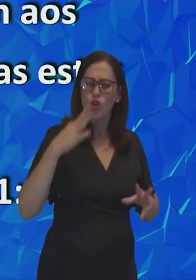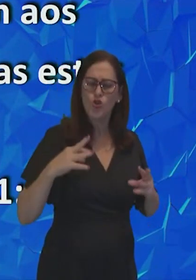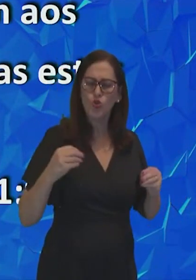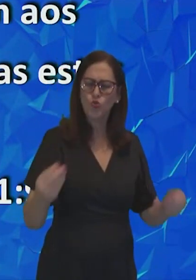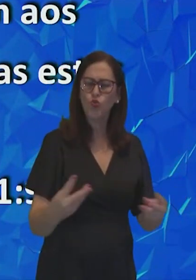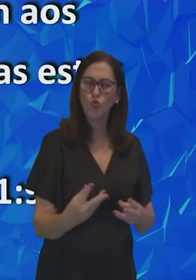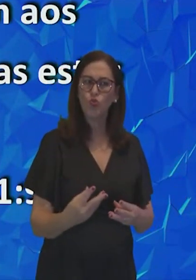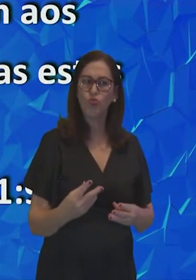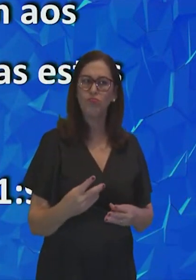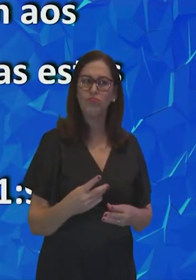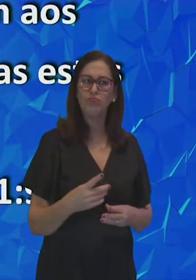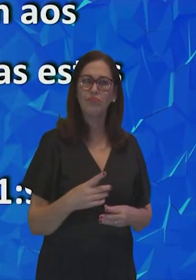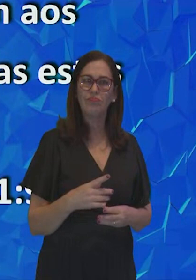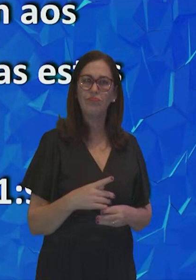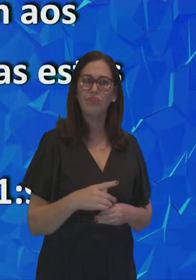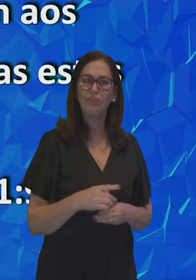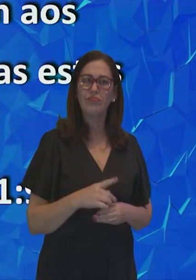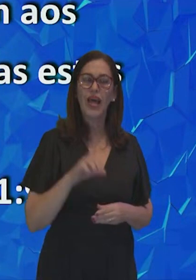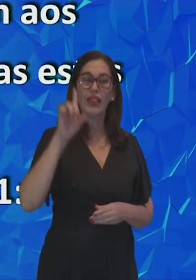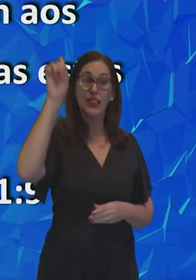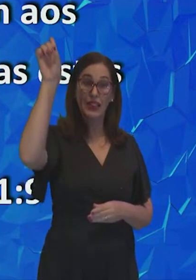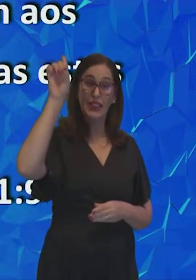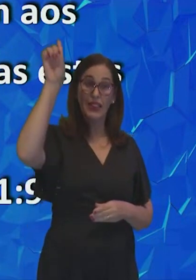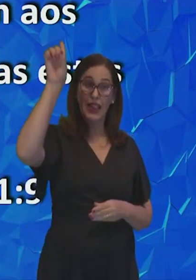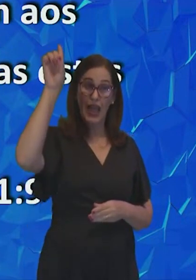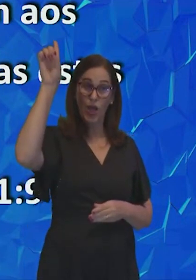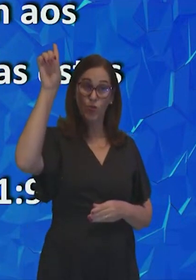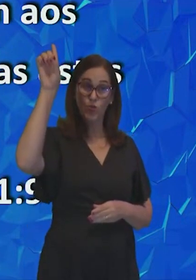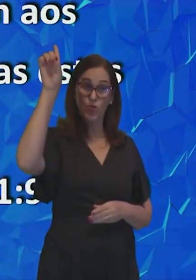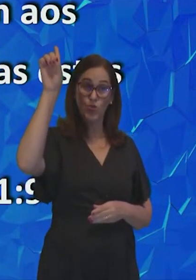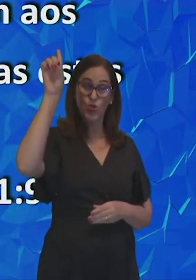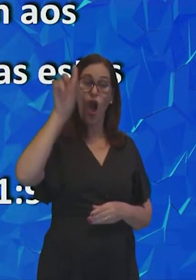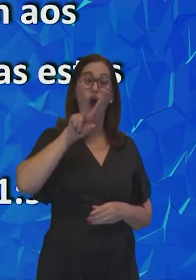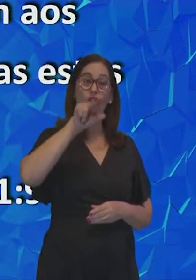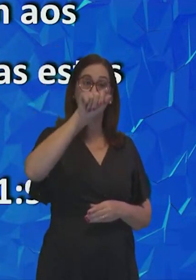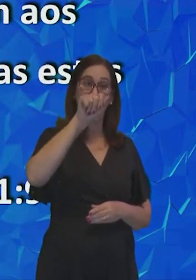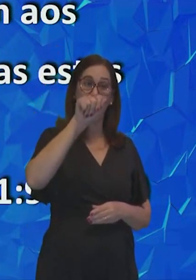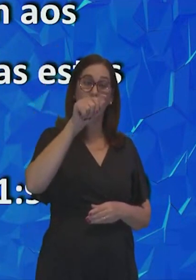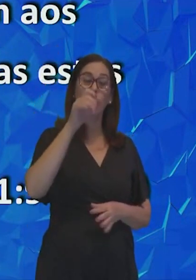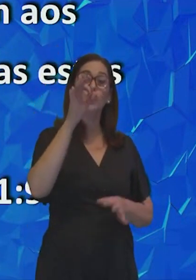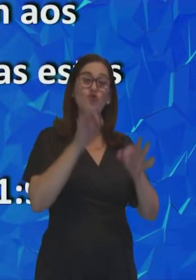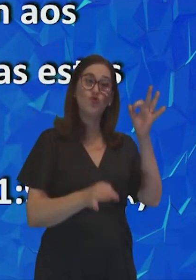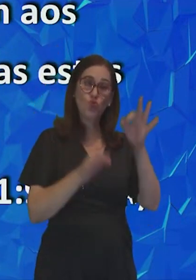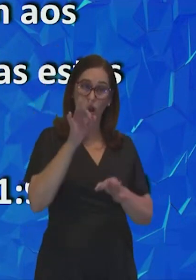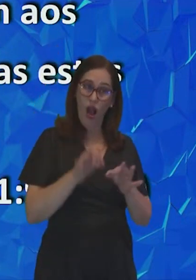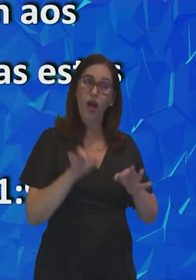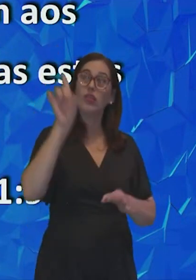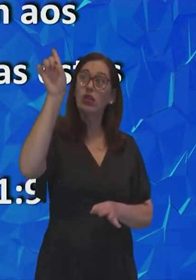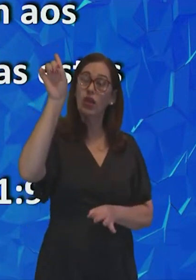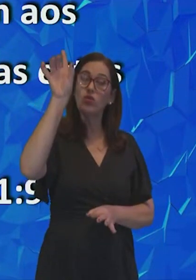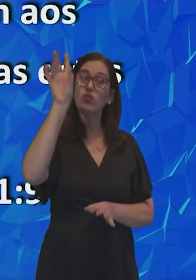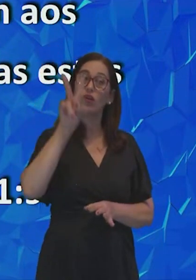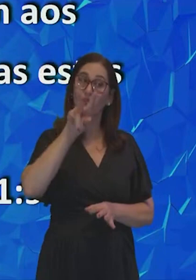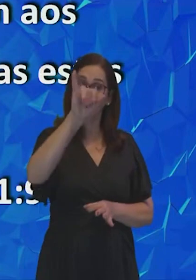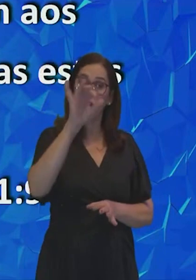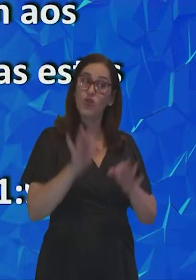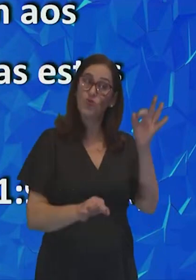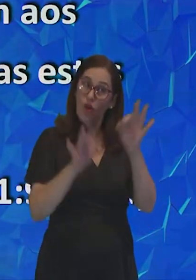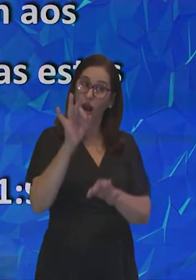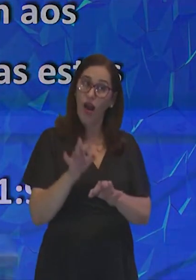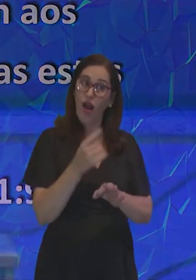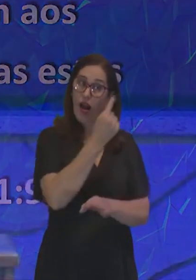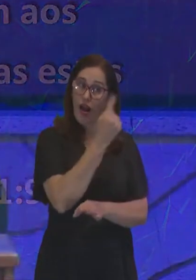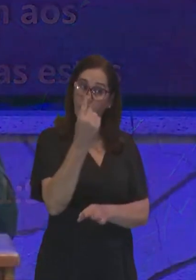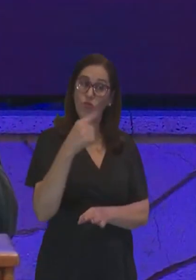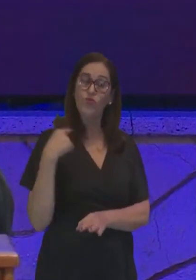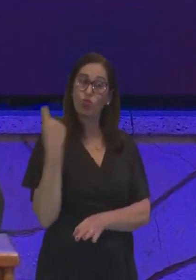estas coisas, Deus te pedirá contas. Deus pedirá contas a cada um de